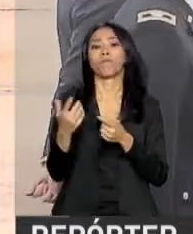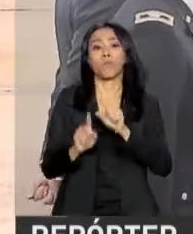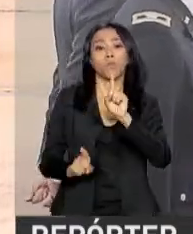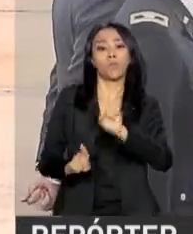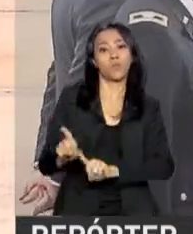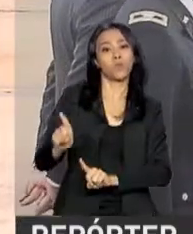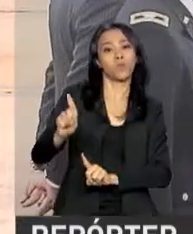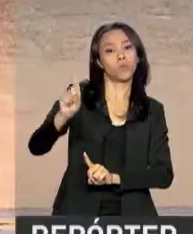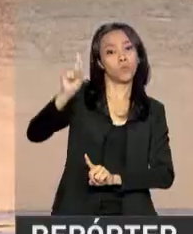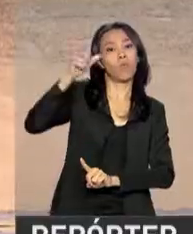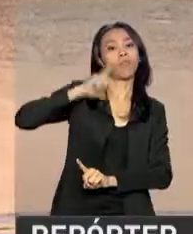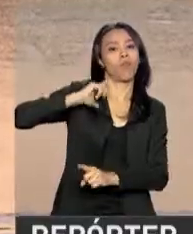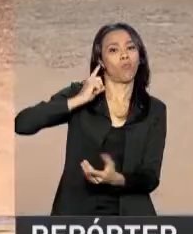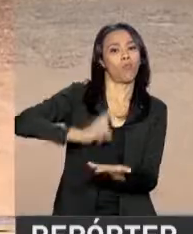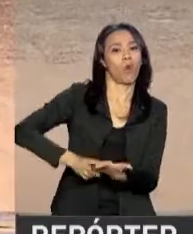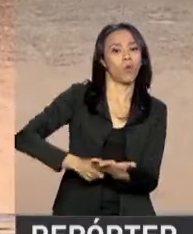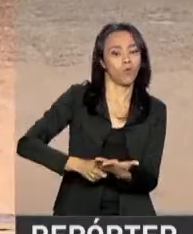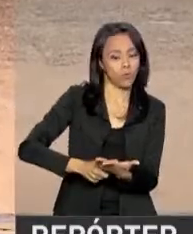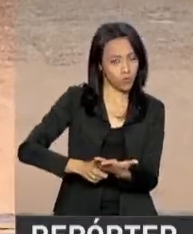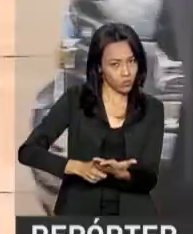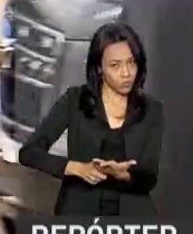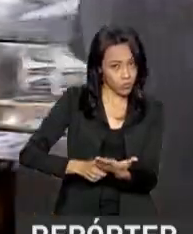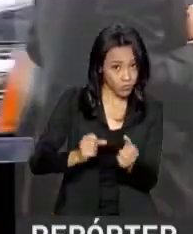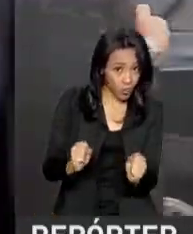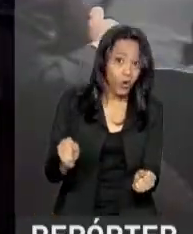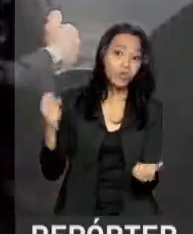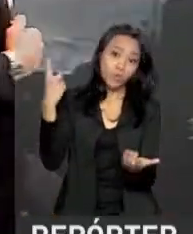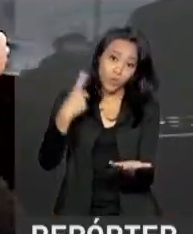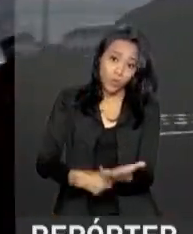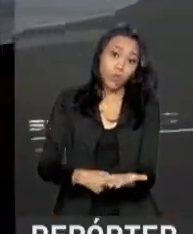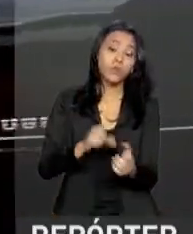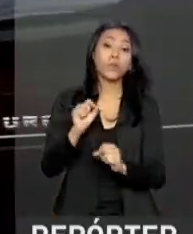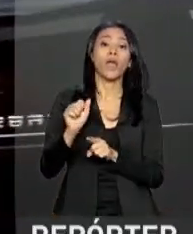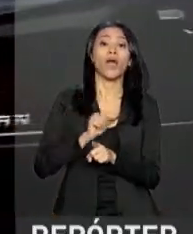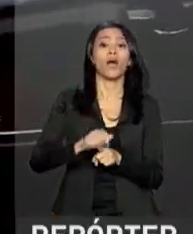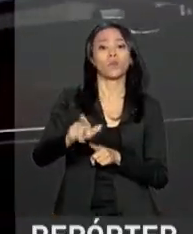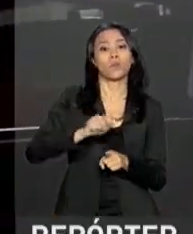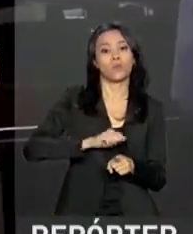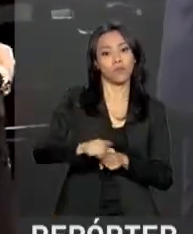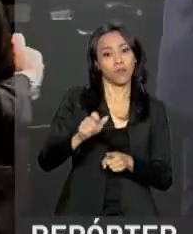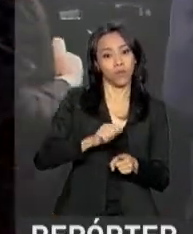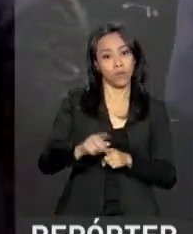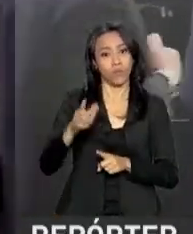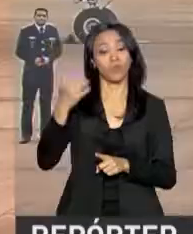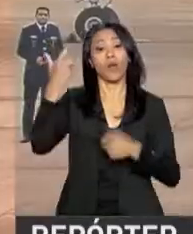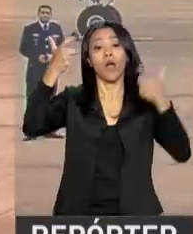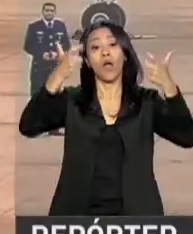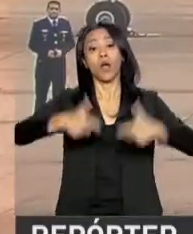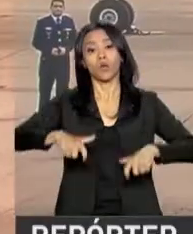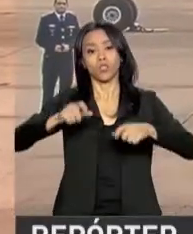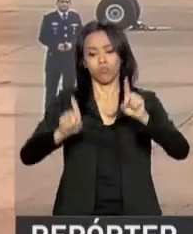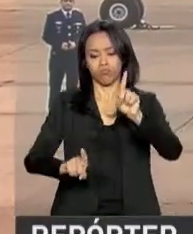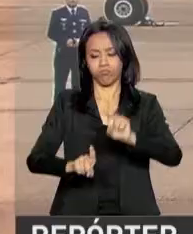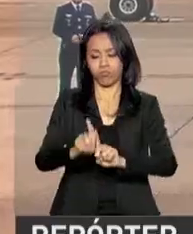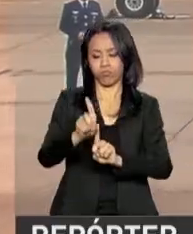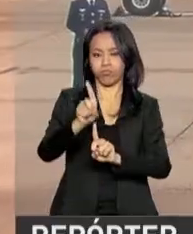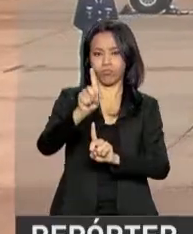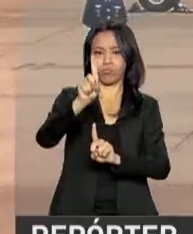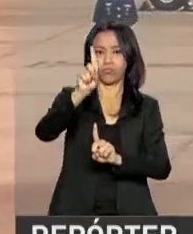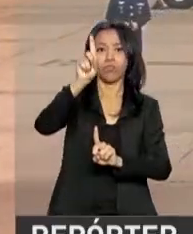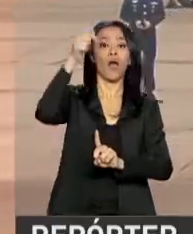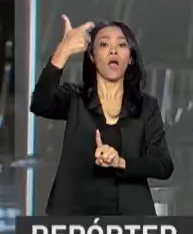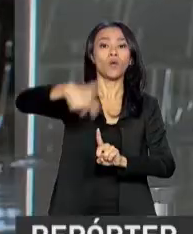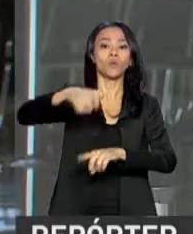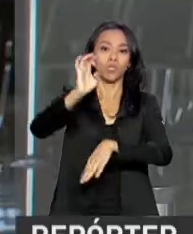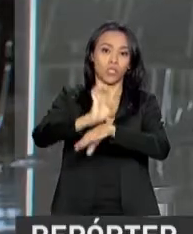uma conversa, um acordo. Pode sair um acordo sobre um possível aluguel da base aérea de lançamento de foguetes em Alcântara, no